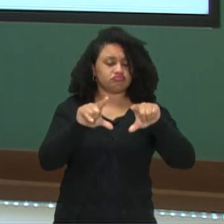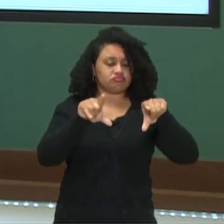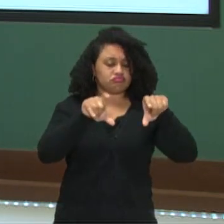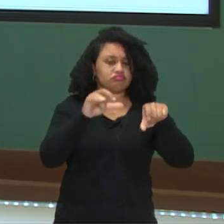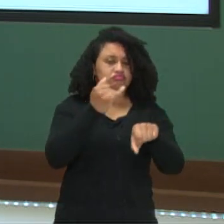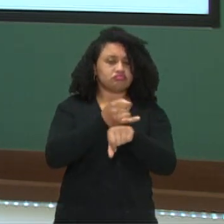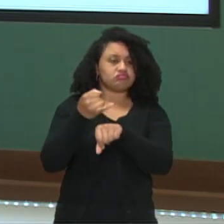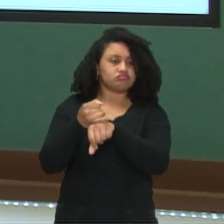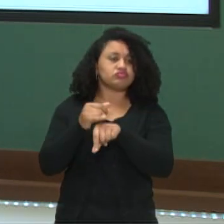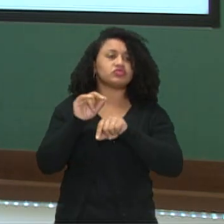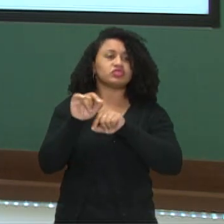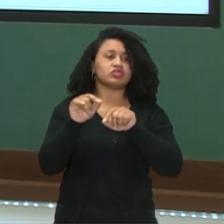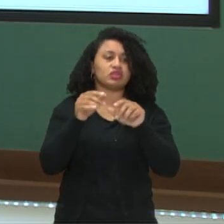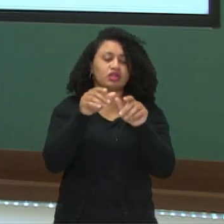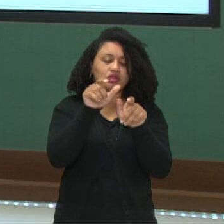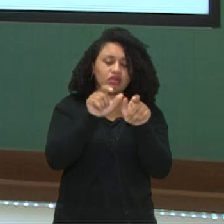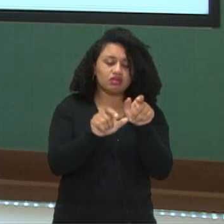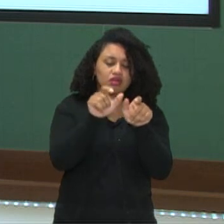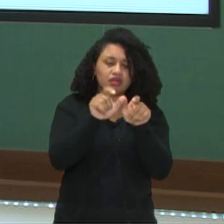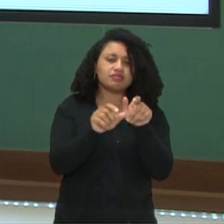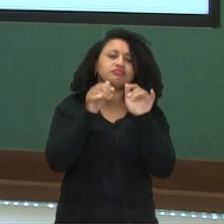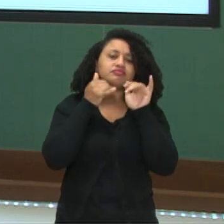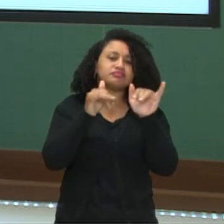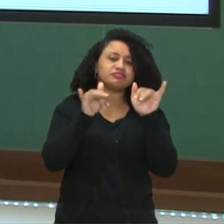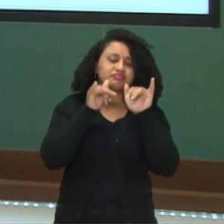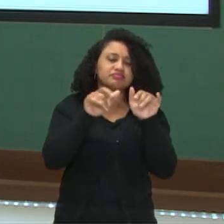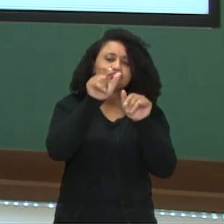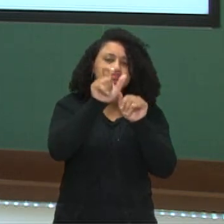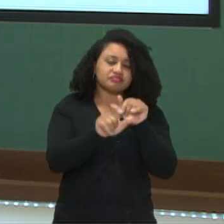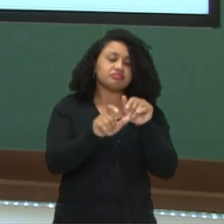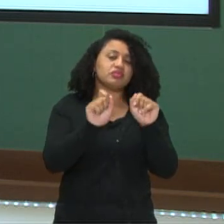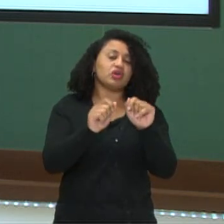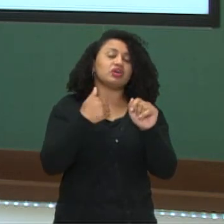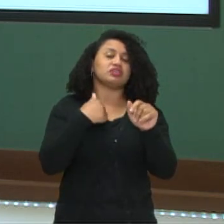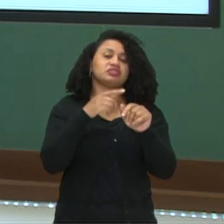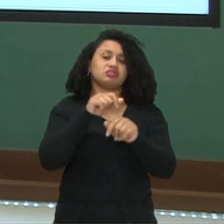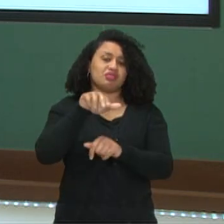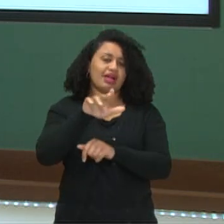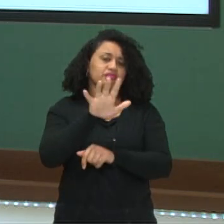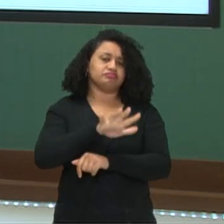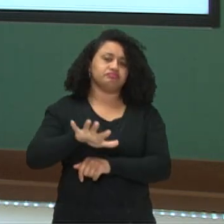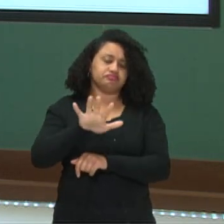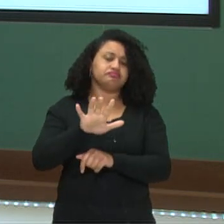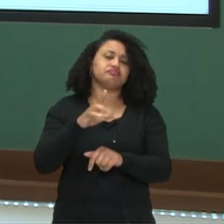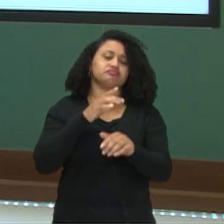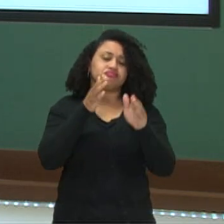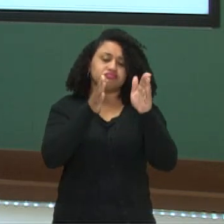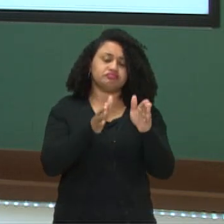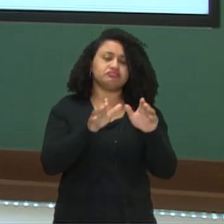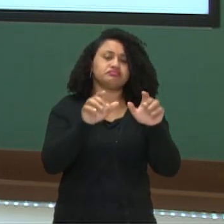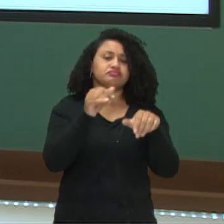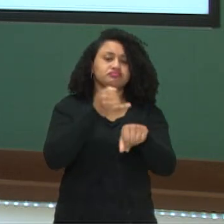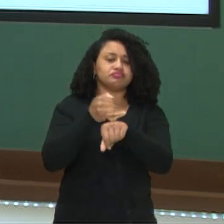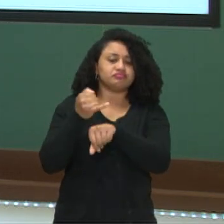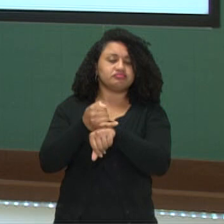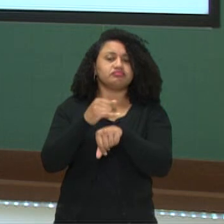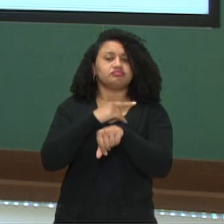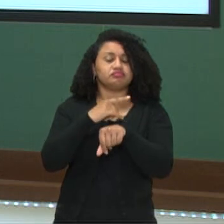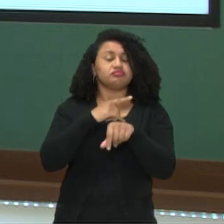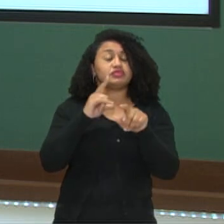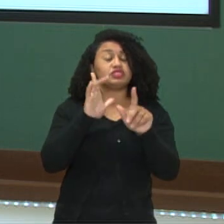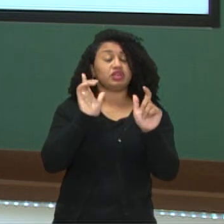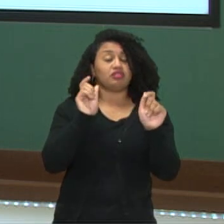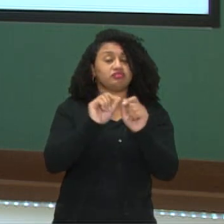metal, coloca um meio de elétrico no meio, um meio de elétrico pode ser o próprio ar mesmo, então só essas duas plaquinhas de metal já são